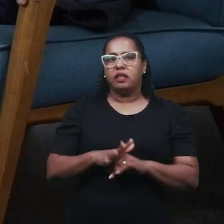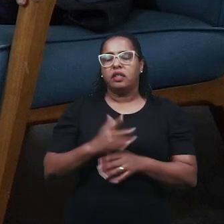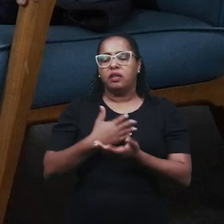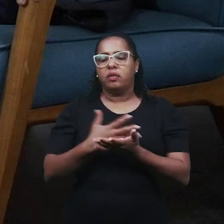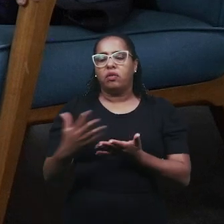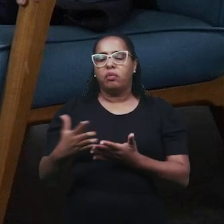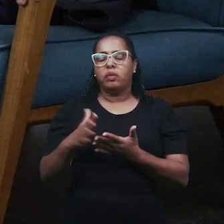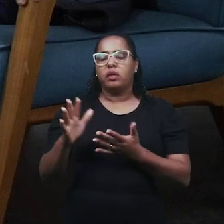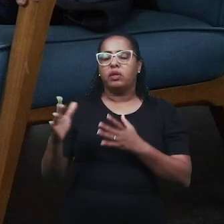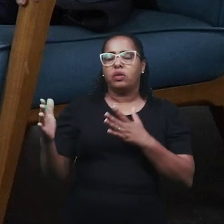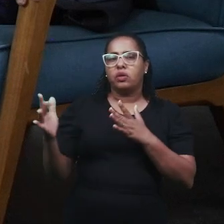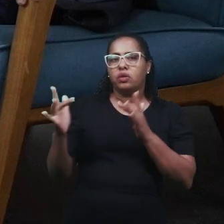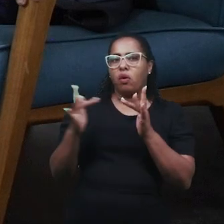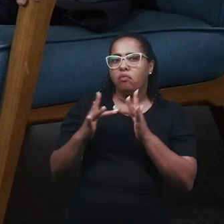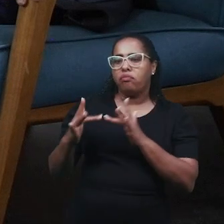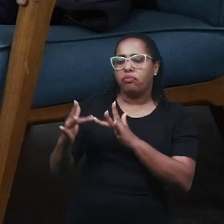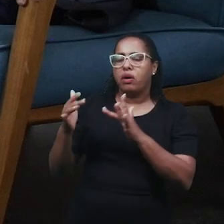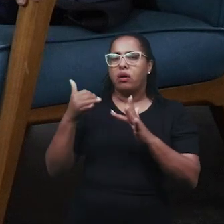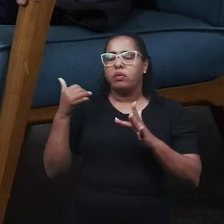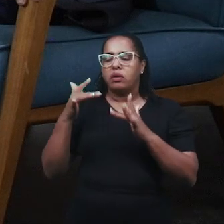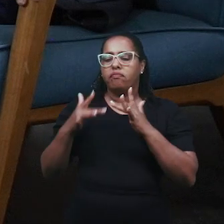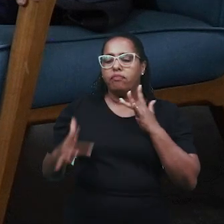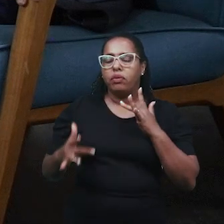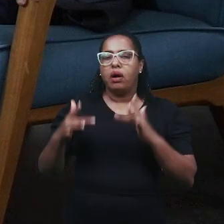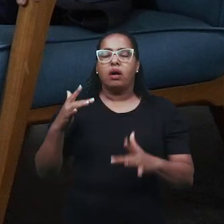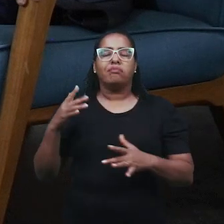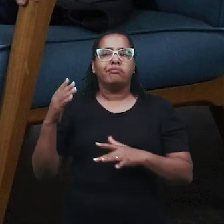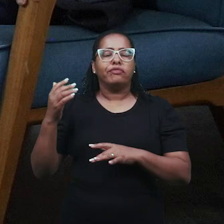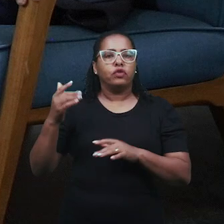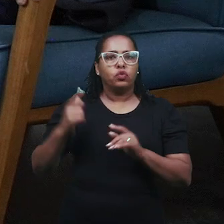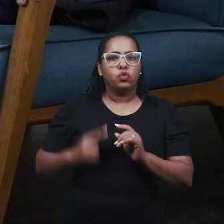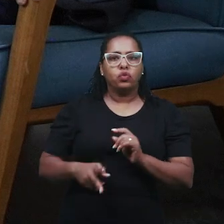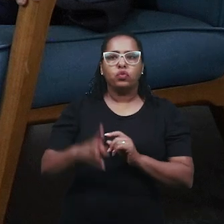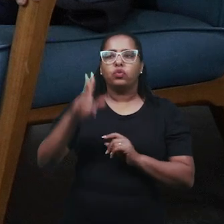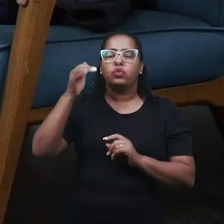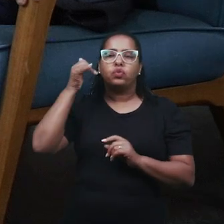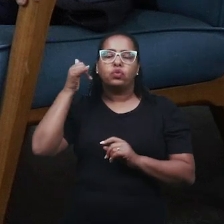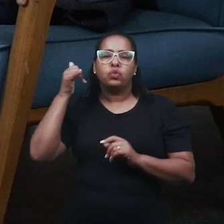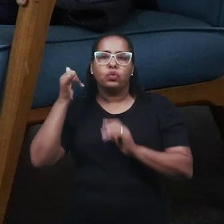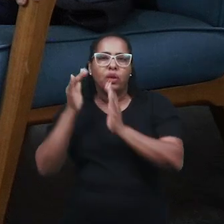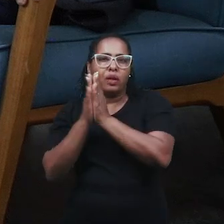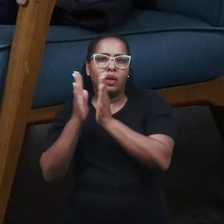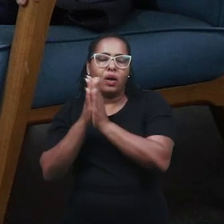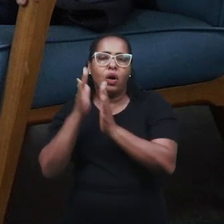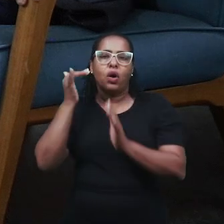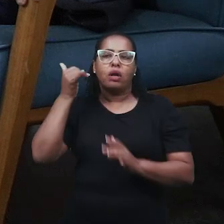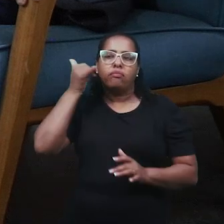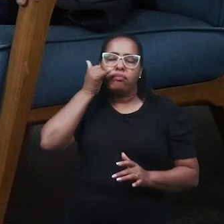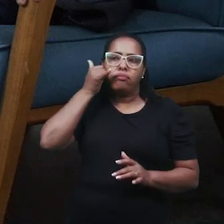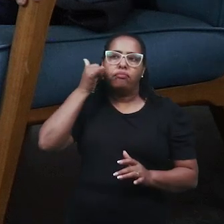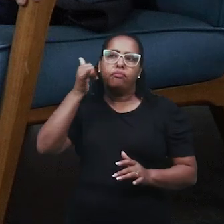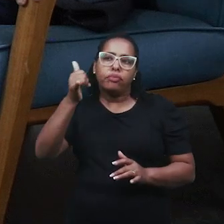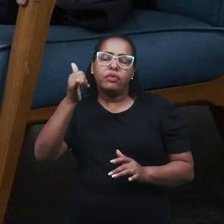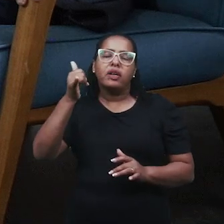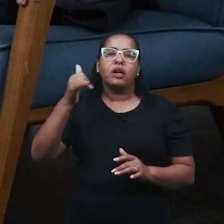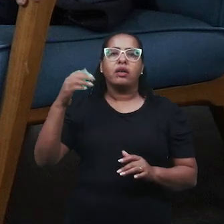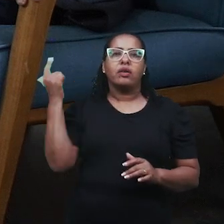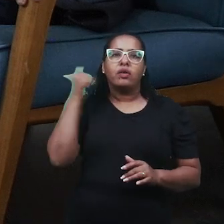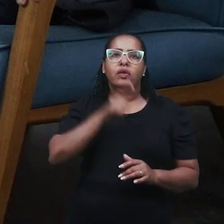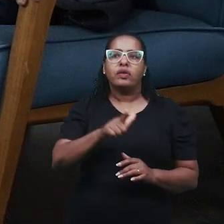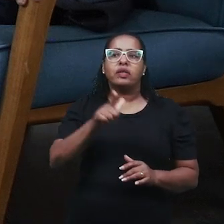o contato foi interrompido, ele estava orando lá, nós estávamos orando aqui, conseguimos reencontrar o contato